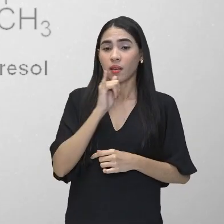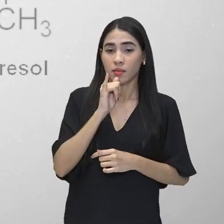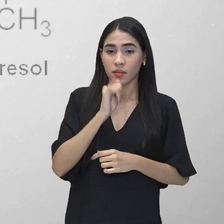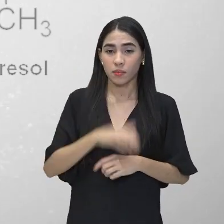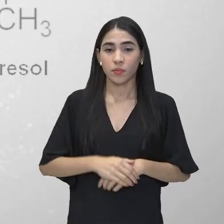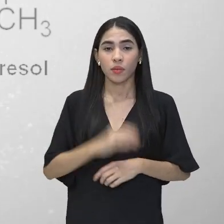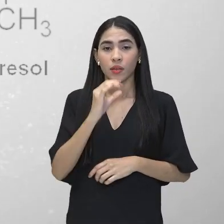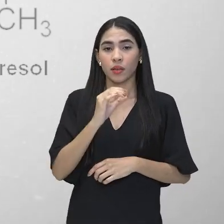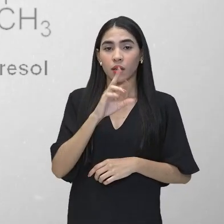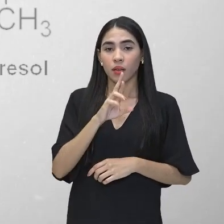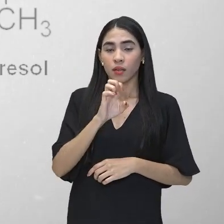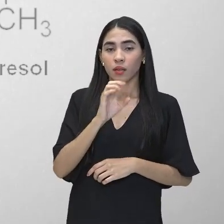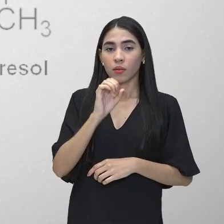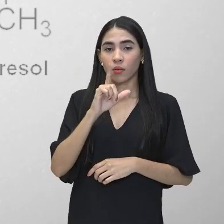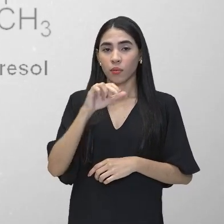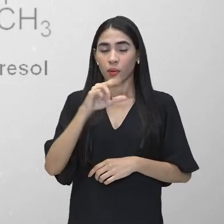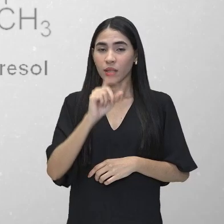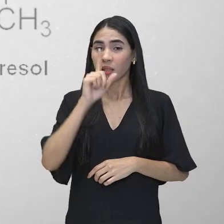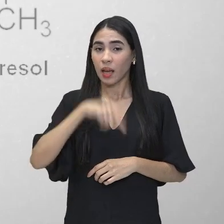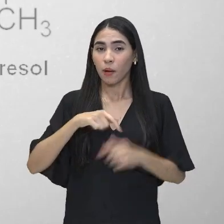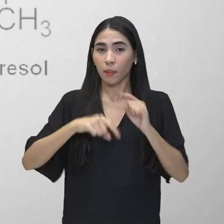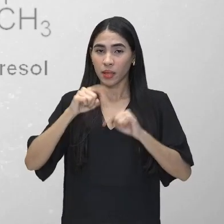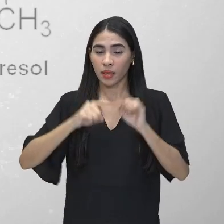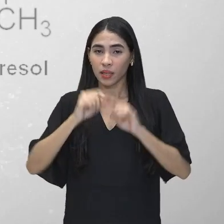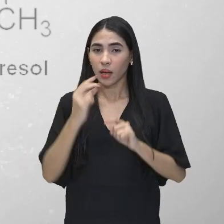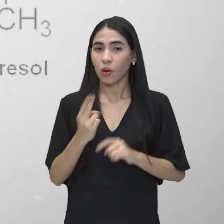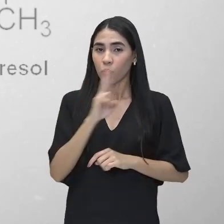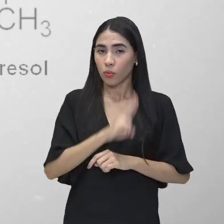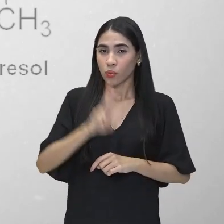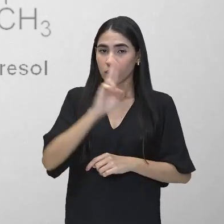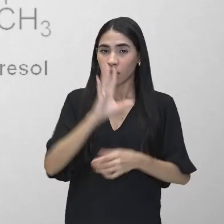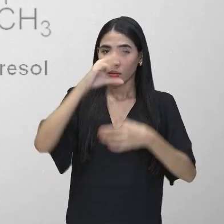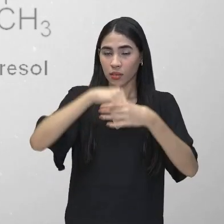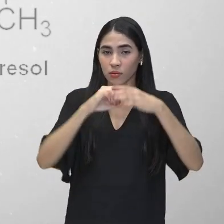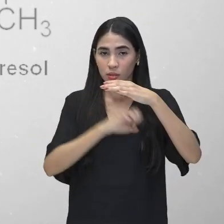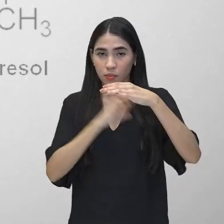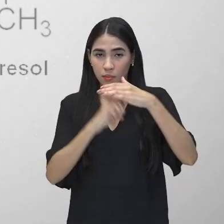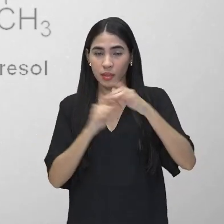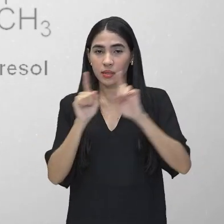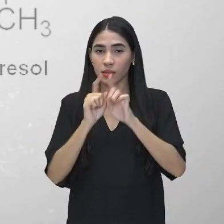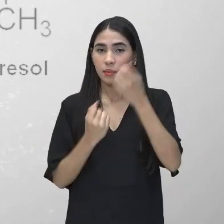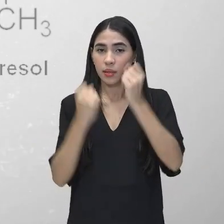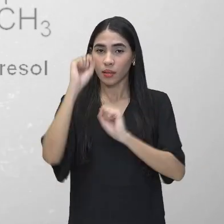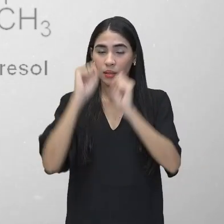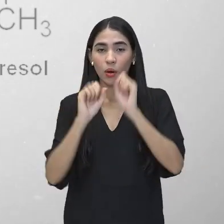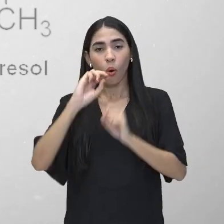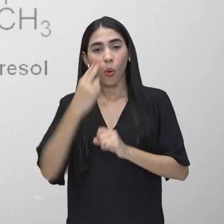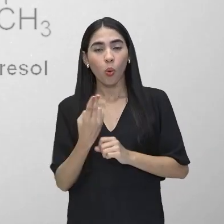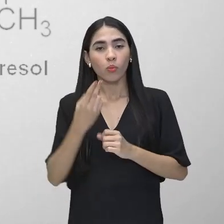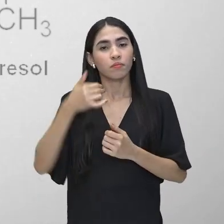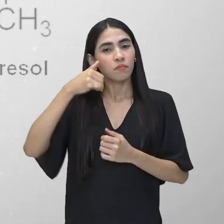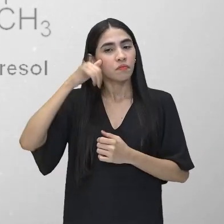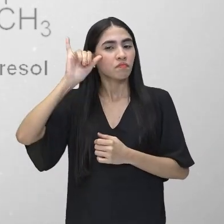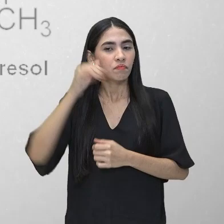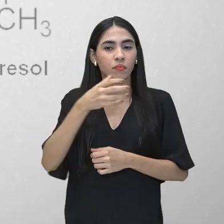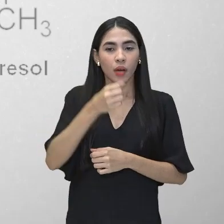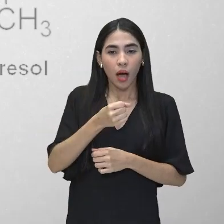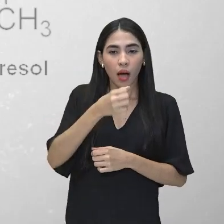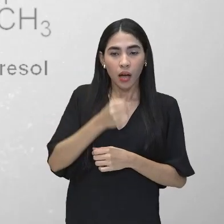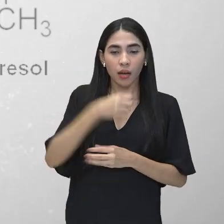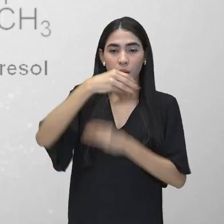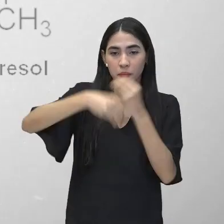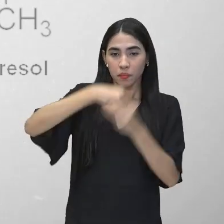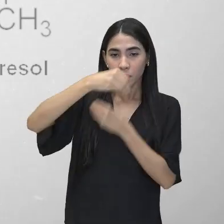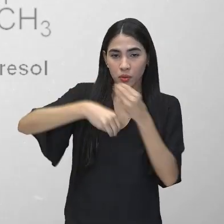a creolina é um desinfetante usado em indústrias e em lugares em que se faz a ordenha de vacas, sendo composta por uma mistura